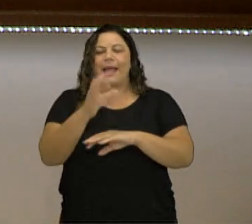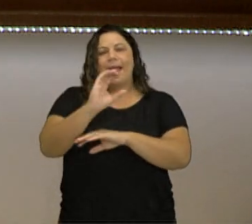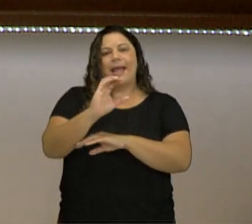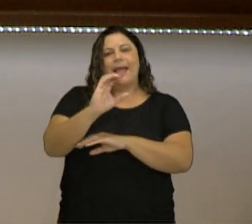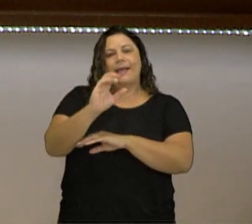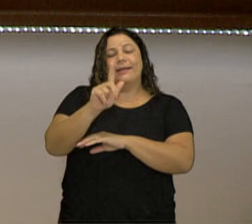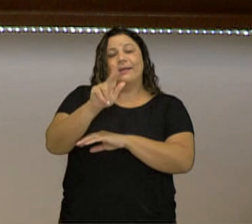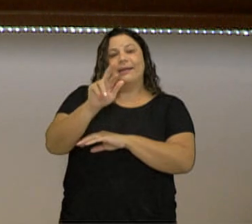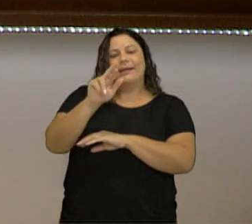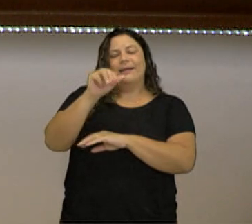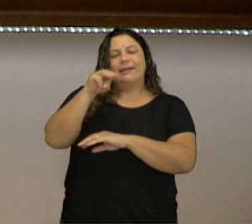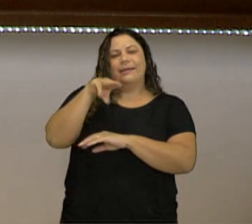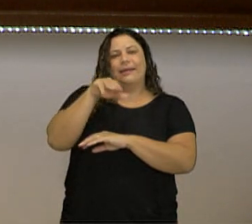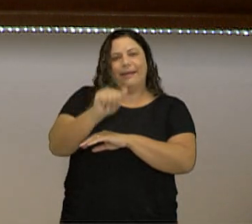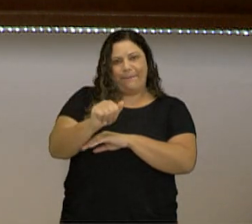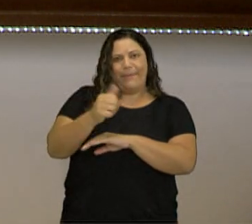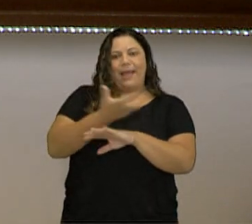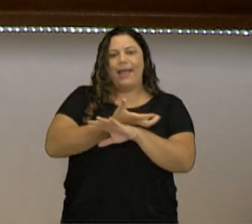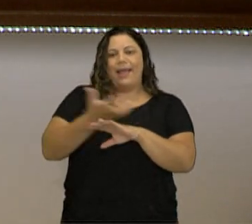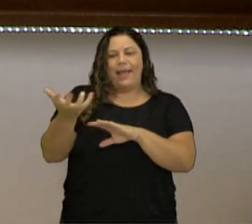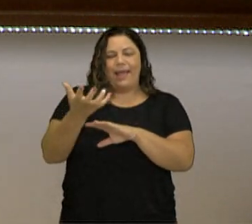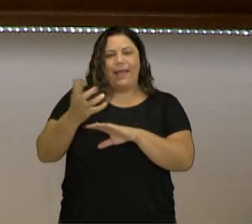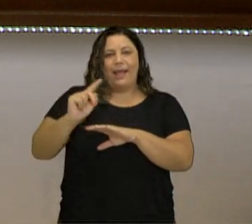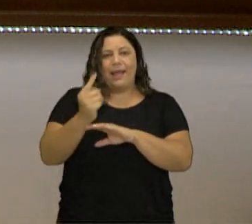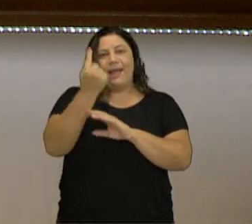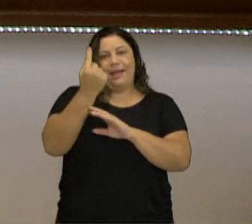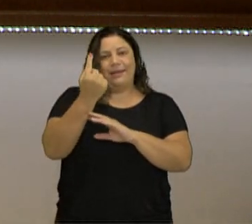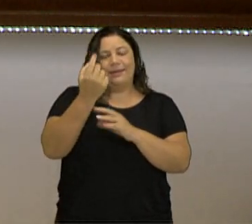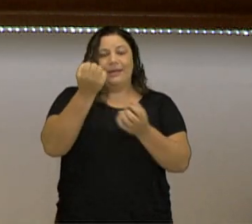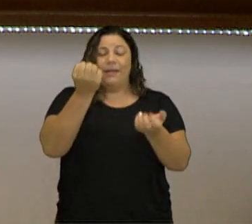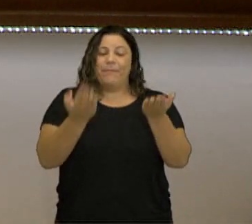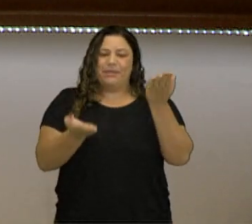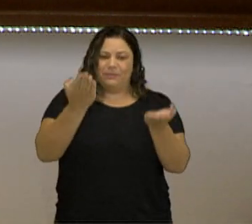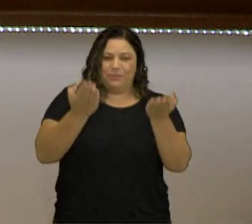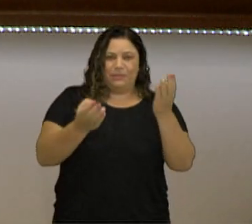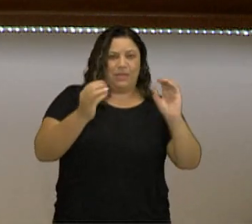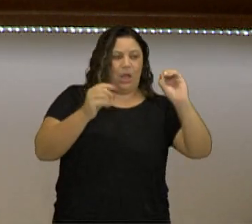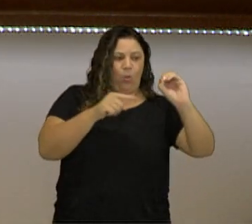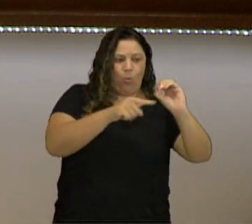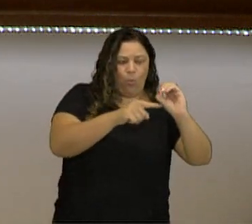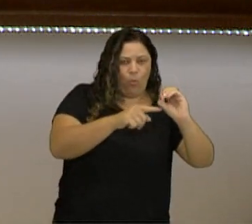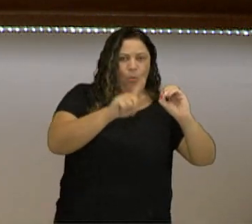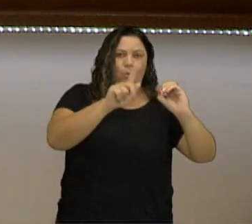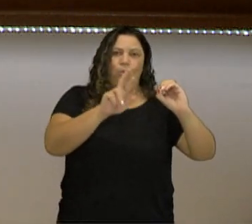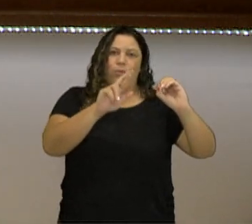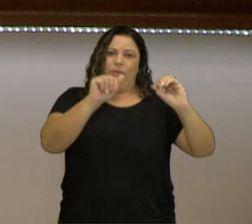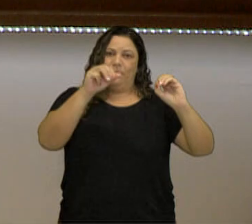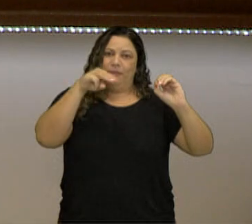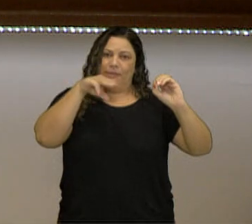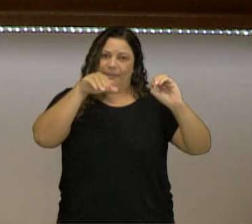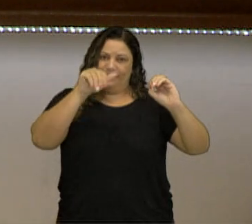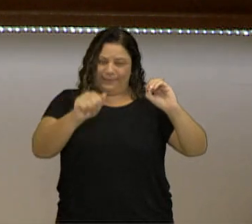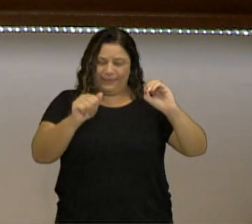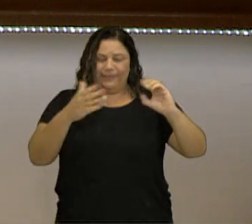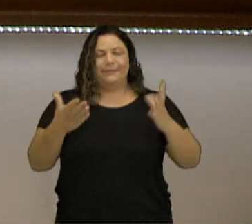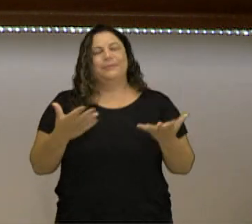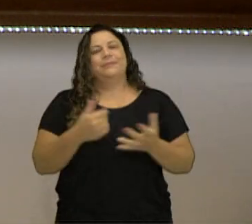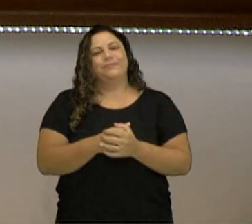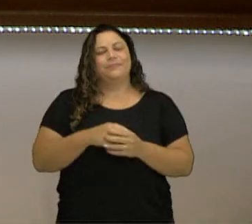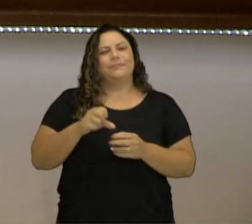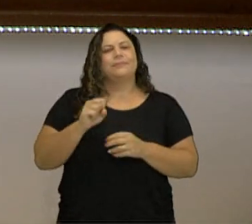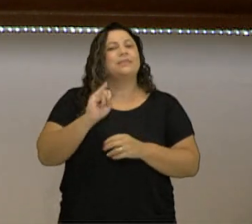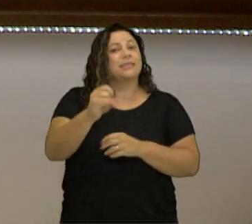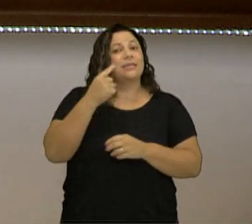O capim é a grama, gente, mas o peso é o grama. Portanto, Se você for à